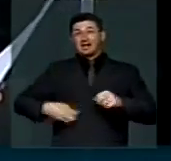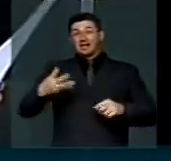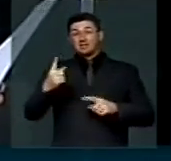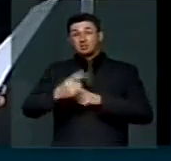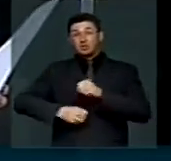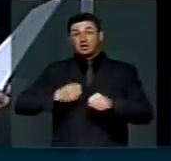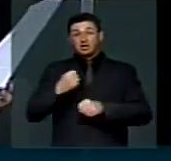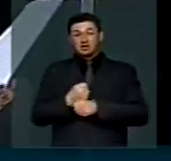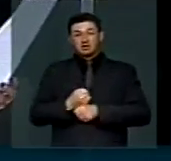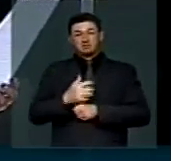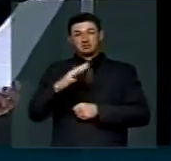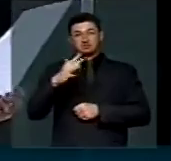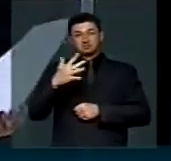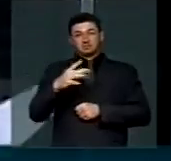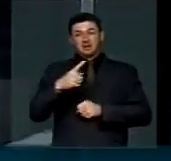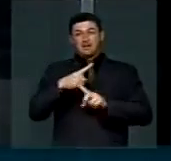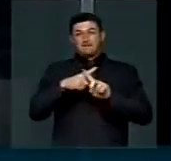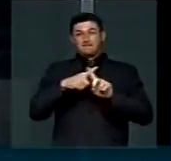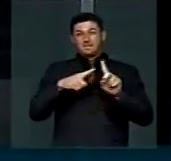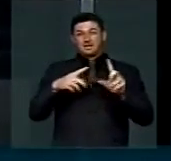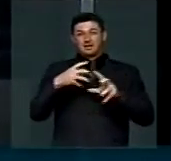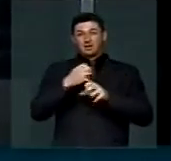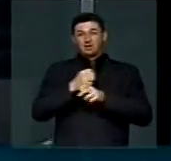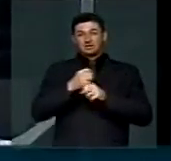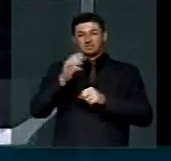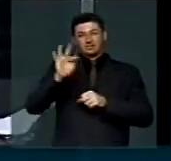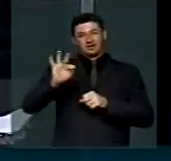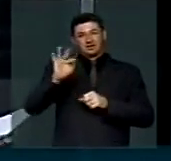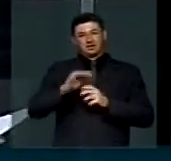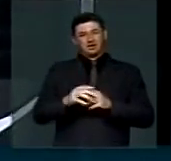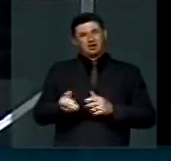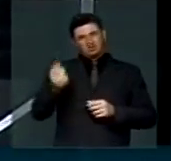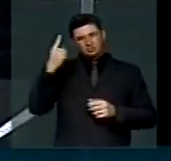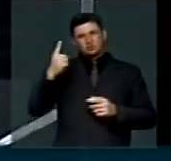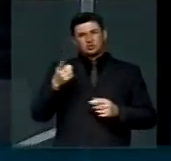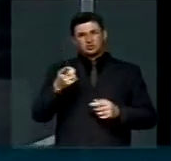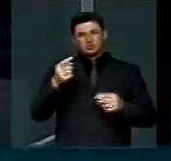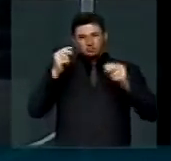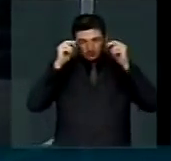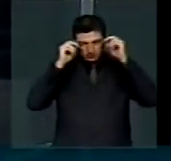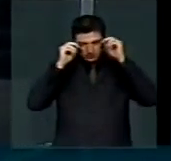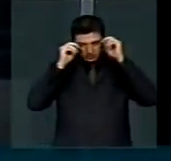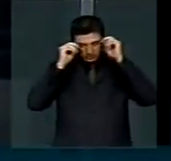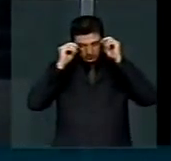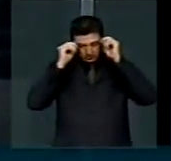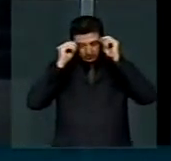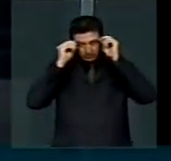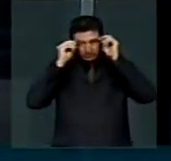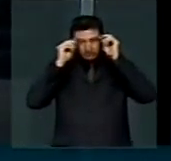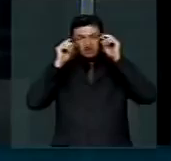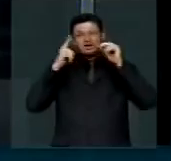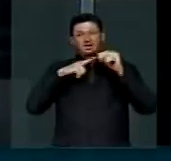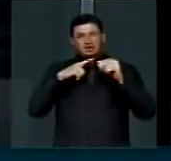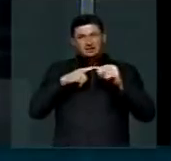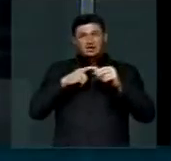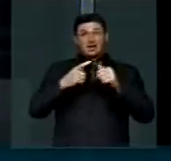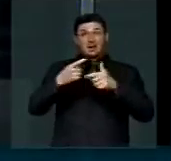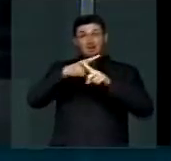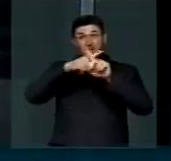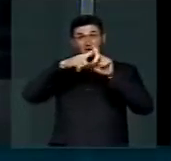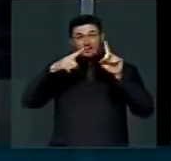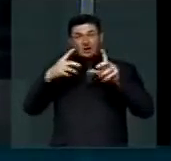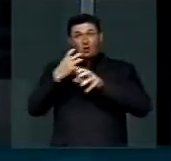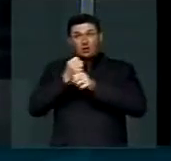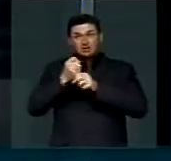ano, cerca da metade do orçamento federal. Um absurdo. Nós temos cerca da metade do orçamento do